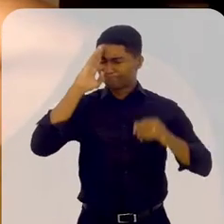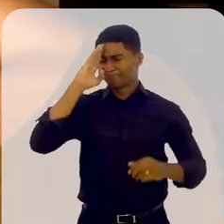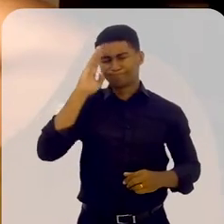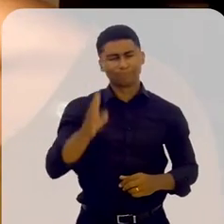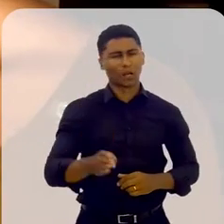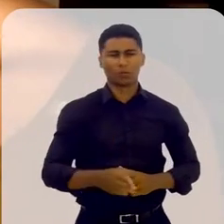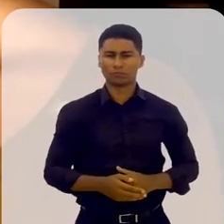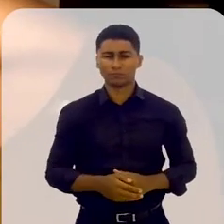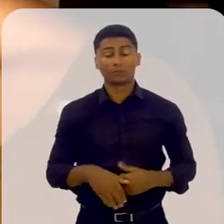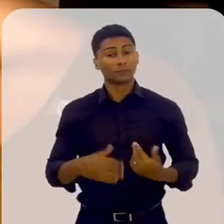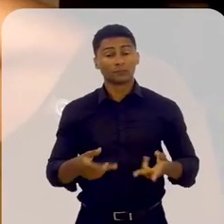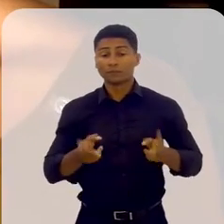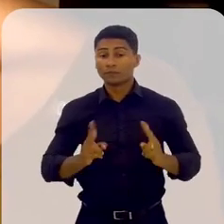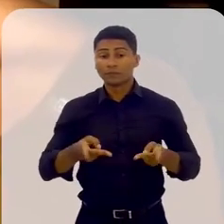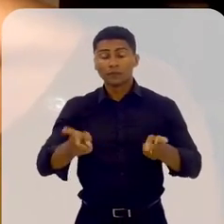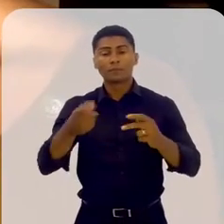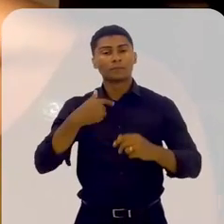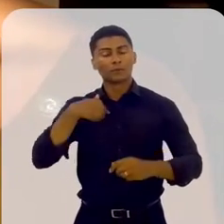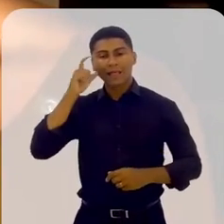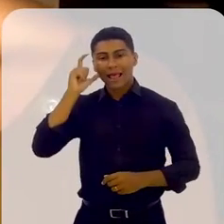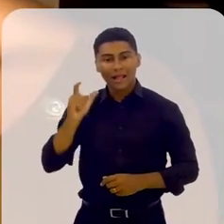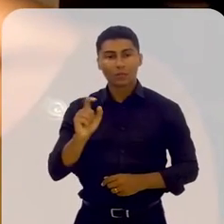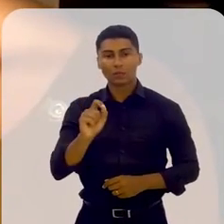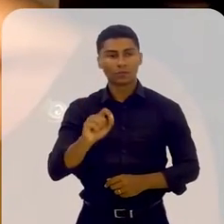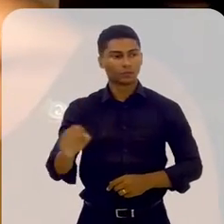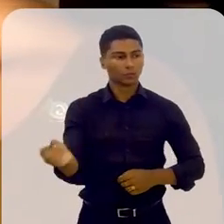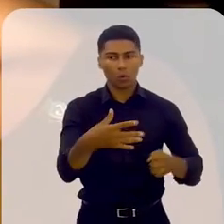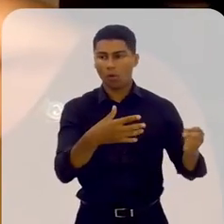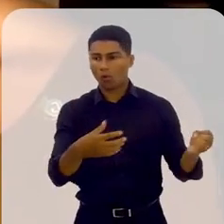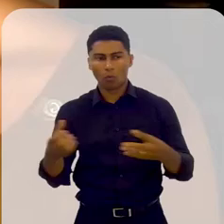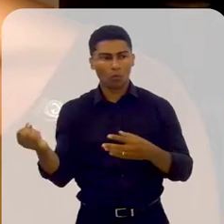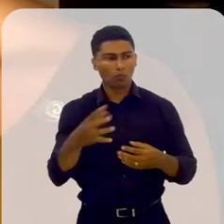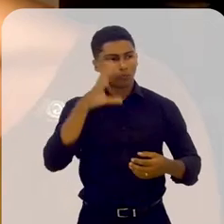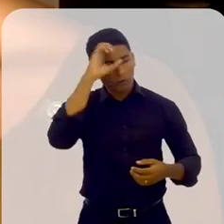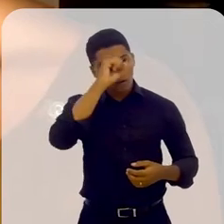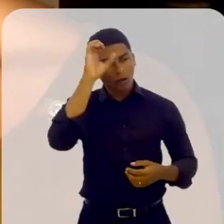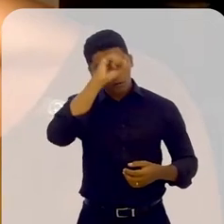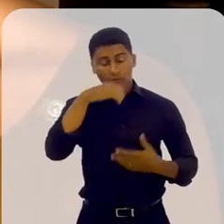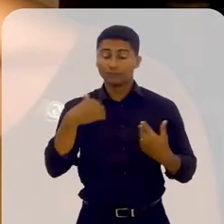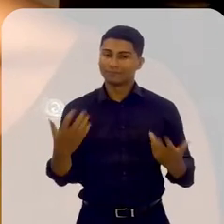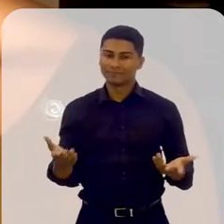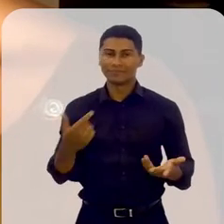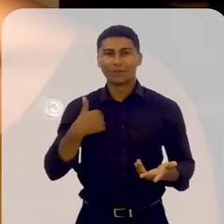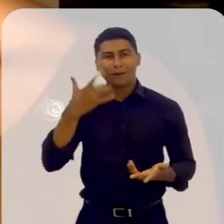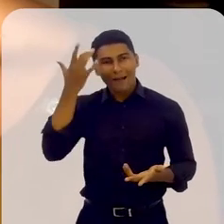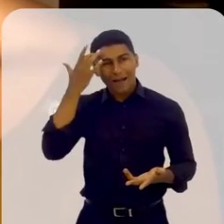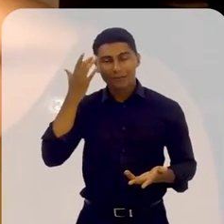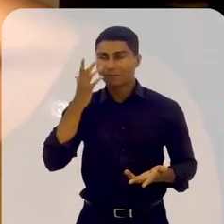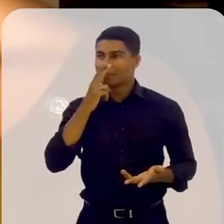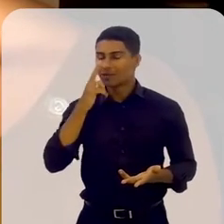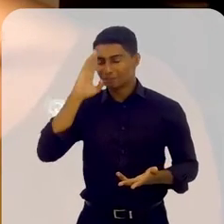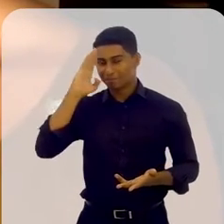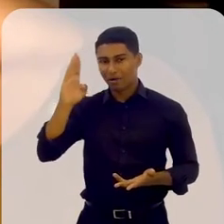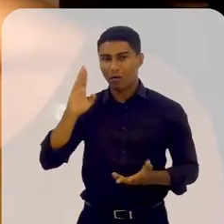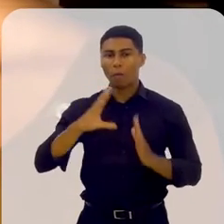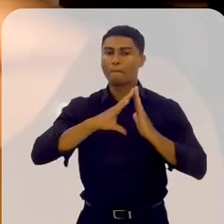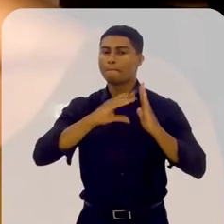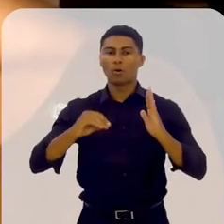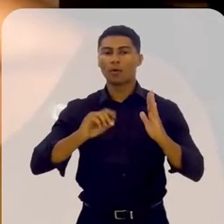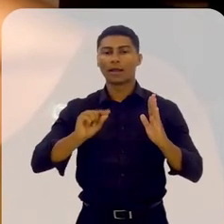pode ter. Então, eu sempre me interessei por aprender coisas novas, né? Então, eu posso dizer que a minha maior inspiração nesse sentido é minha